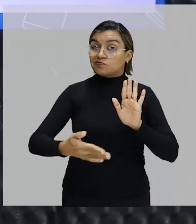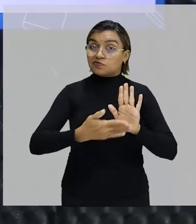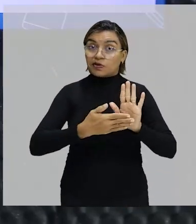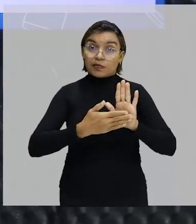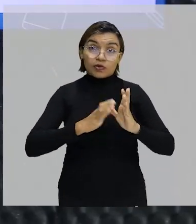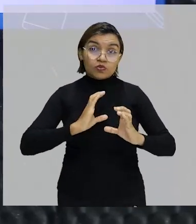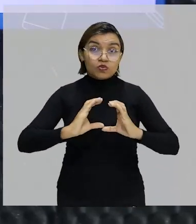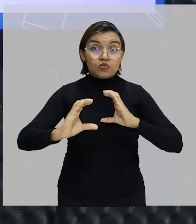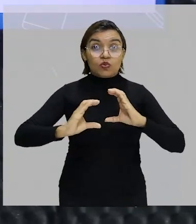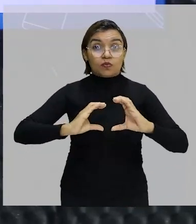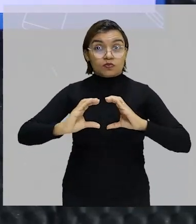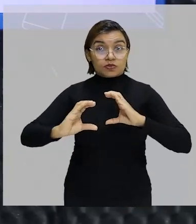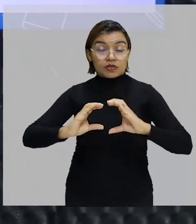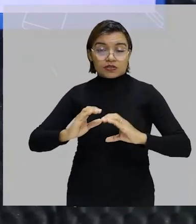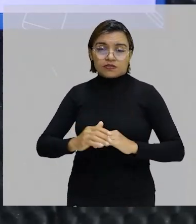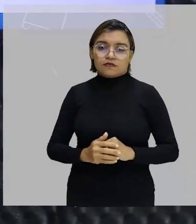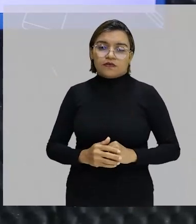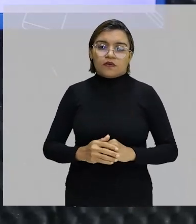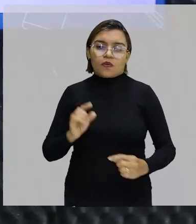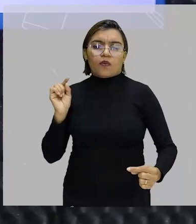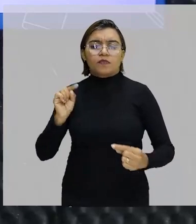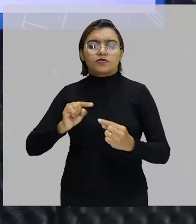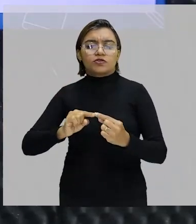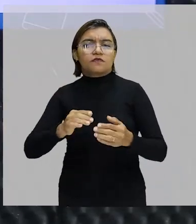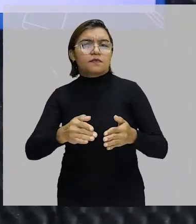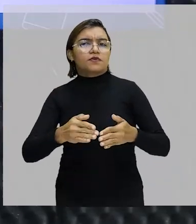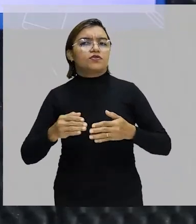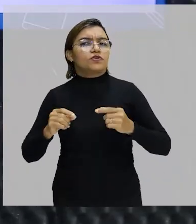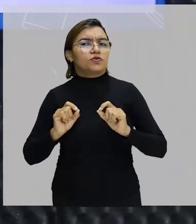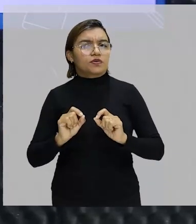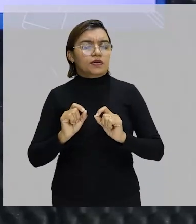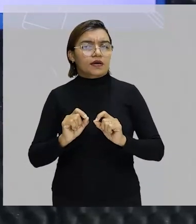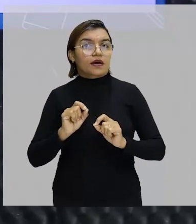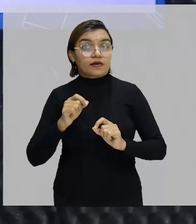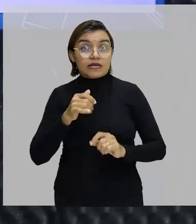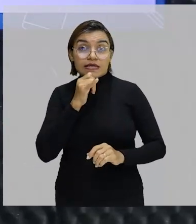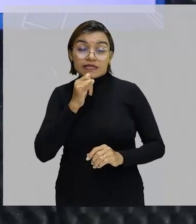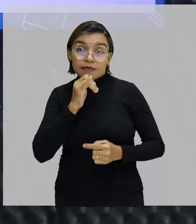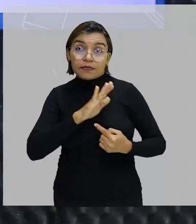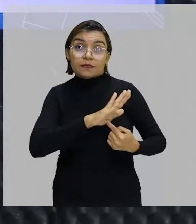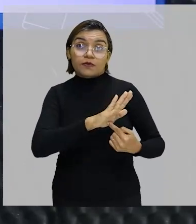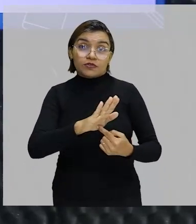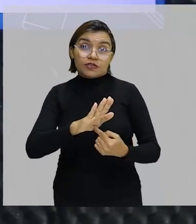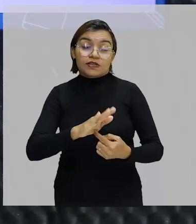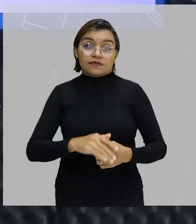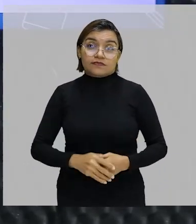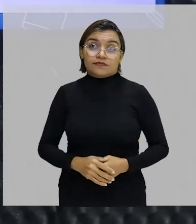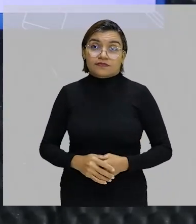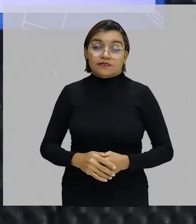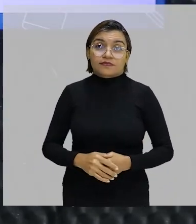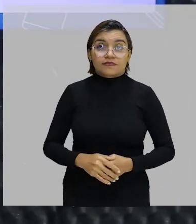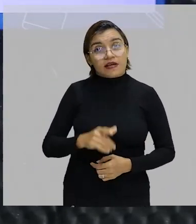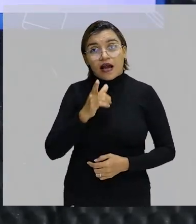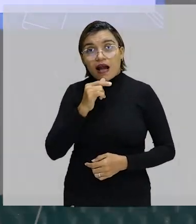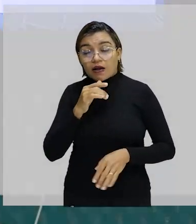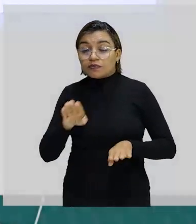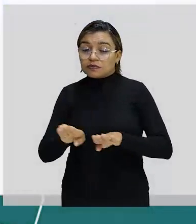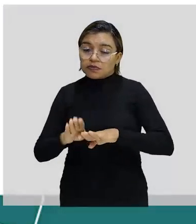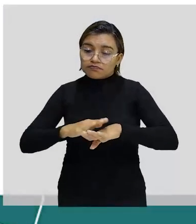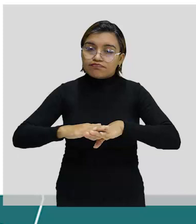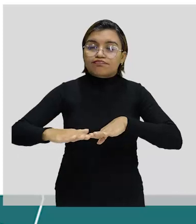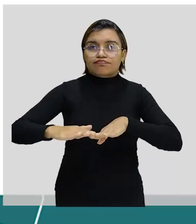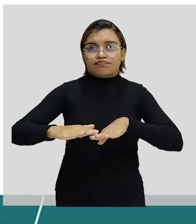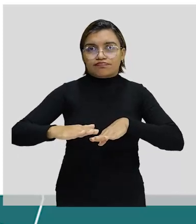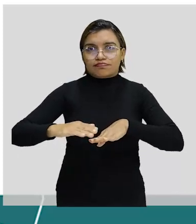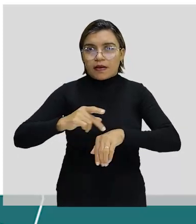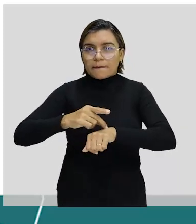comunicativo do requerimento, ou seja, qual é o objetivo da solicitação. Nós já sabemos do exemplo, água, linha d'água e asfalto.